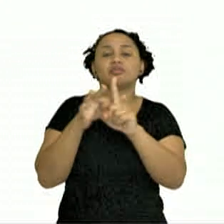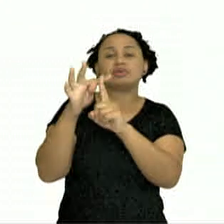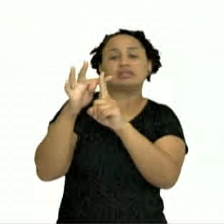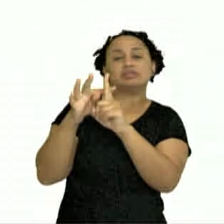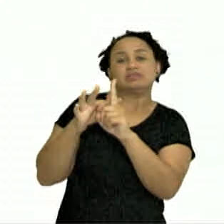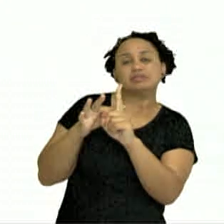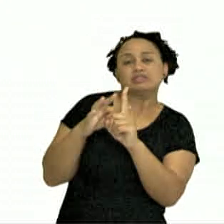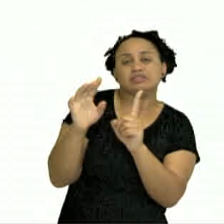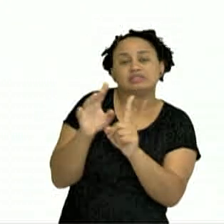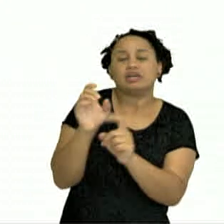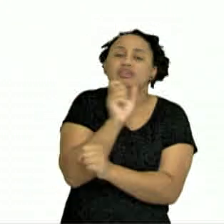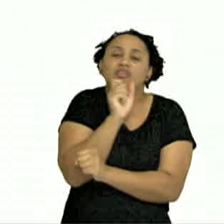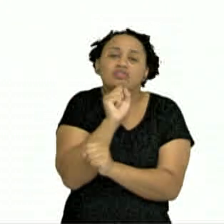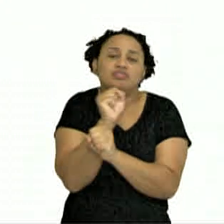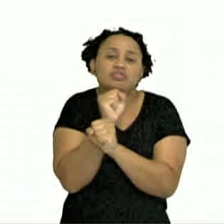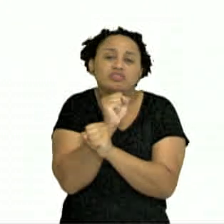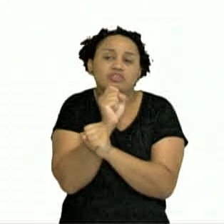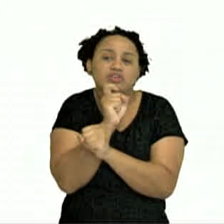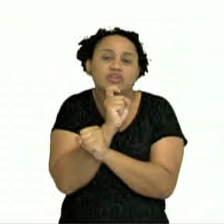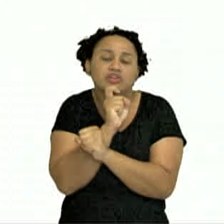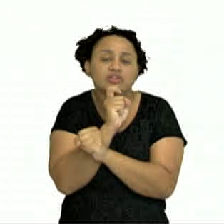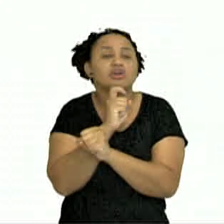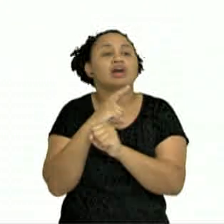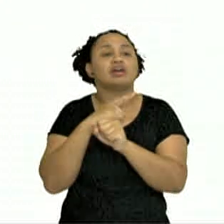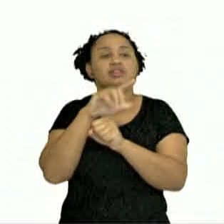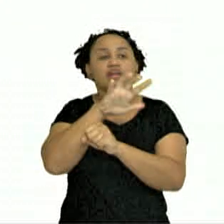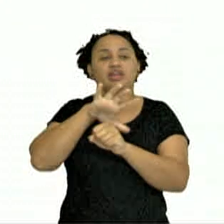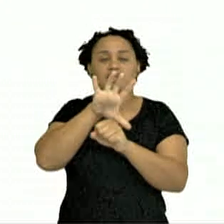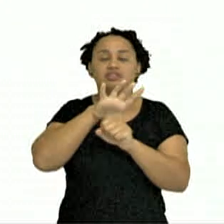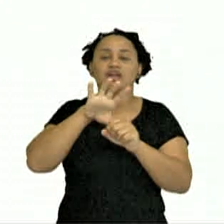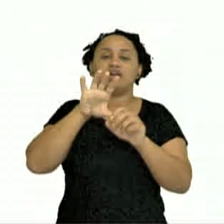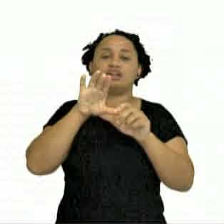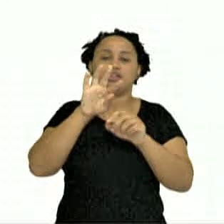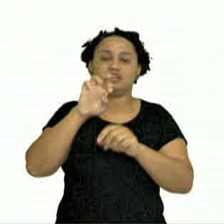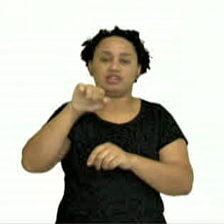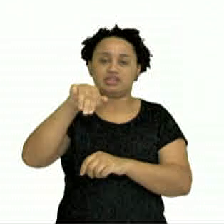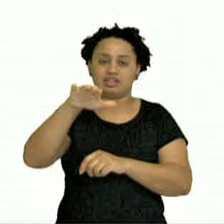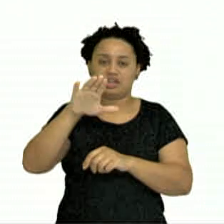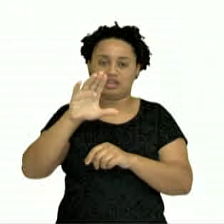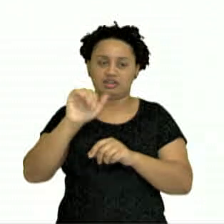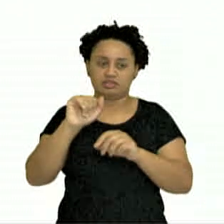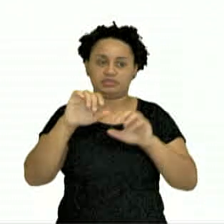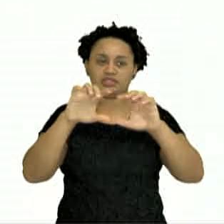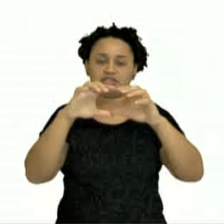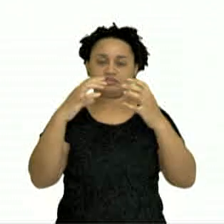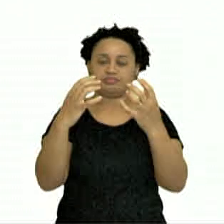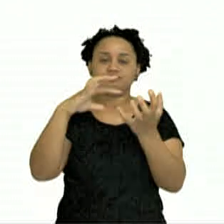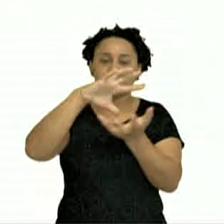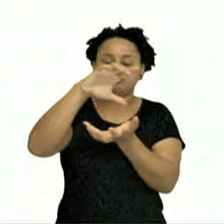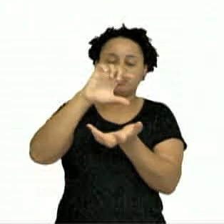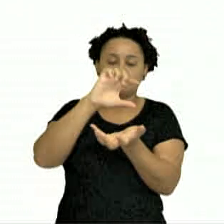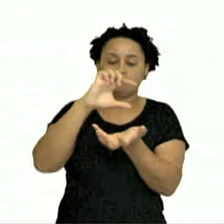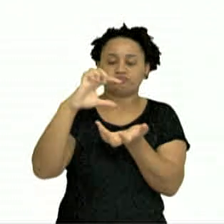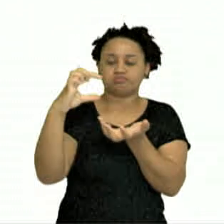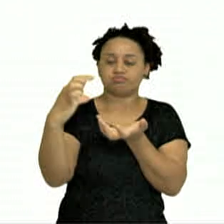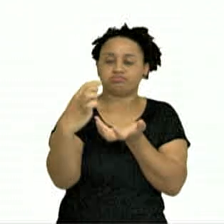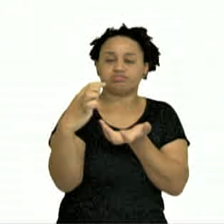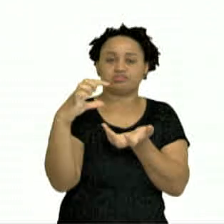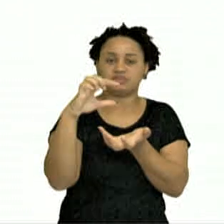as temperaturas. E aí nós temos as zonas térmicas. Nós temos aqui a zona intertropical, entre os